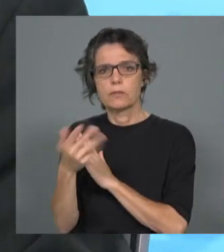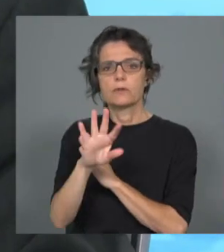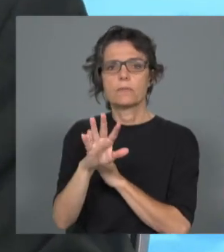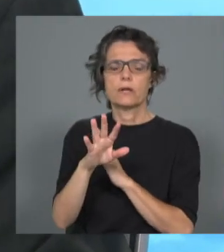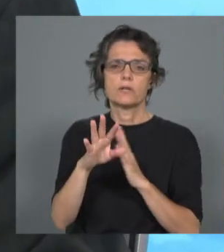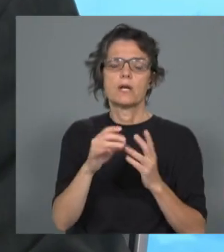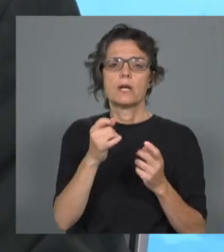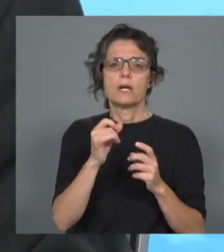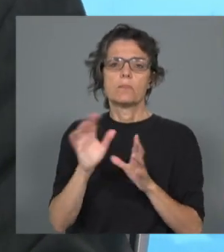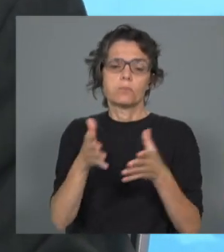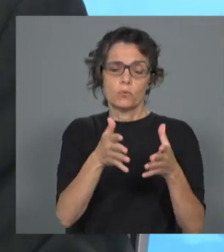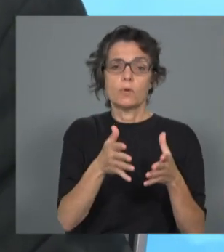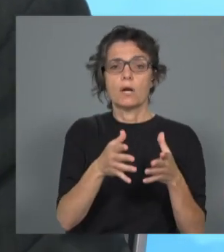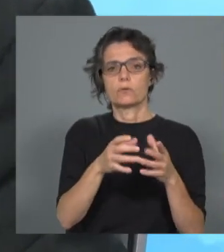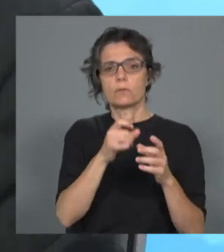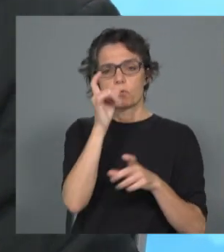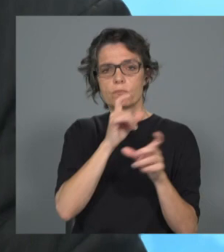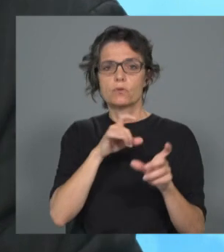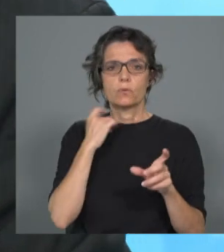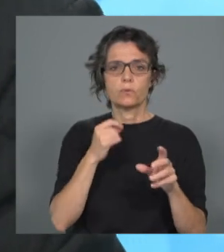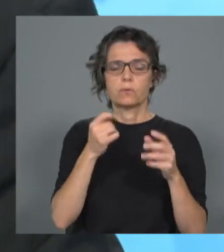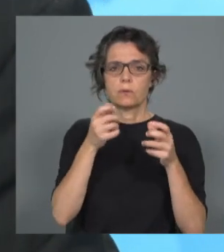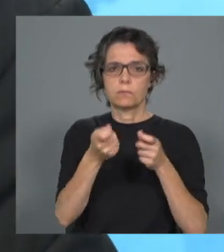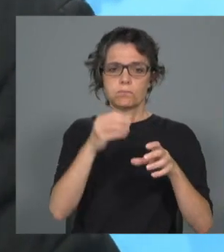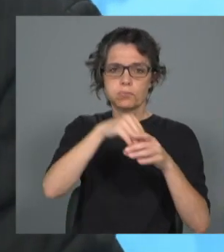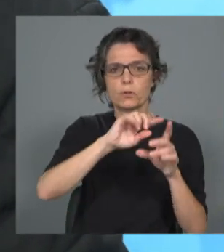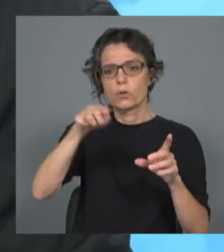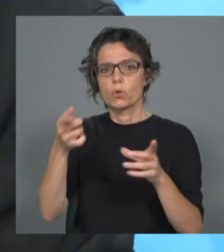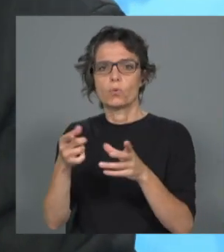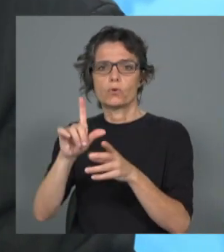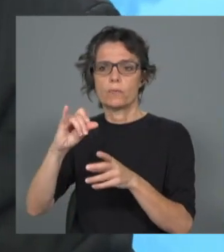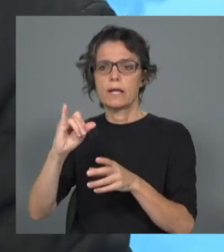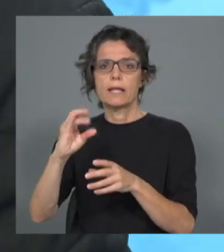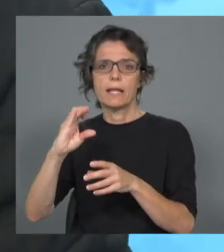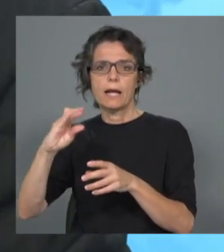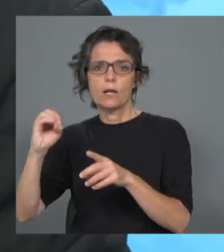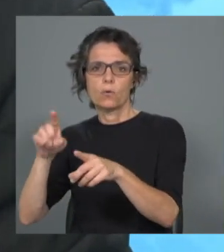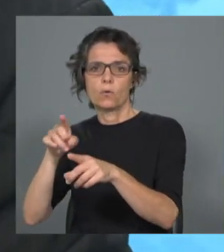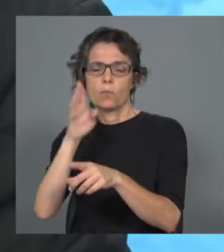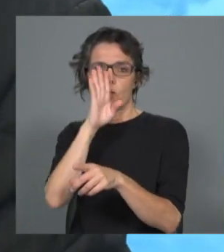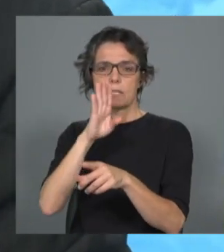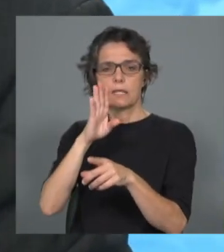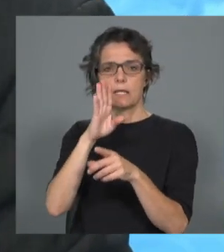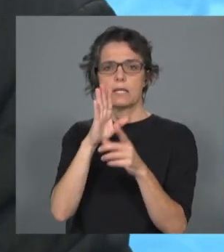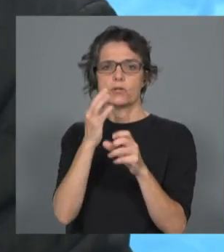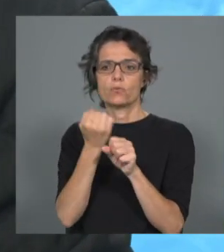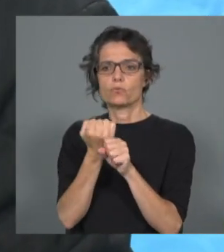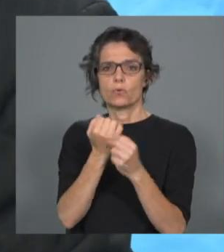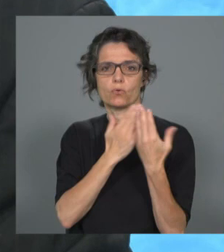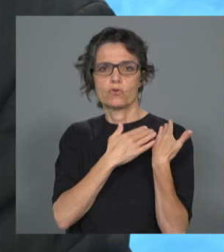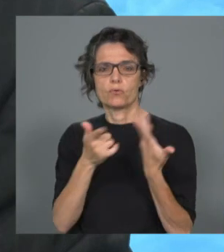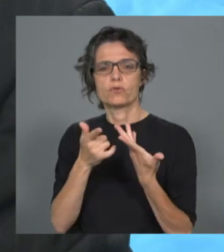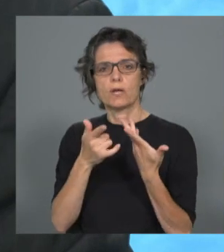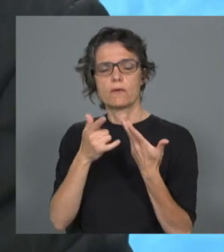ministério laicais, é fundamental. E, portanto, se o ministério de catequista não é um ministério instituído